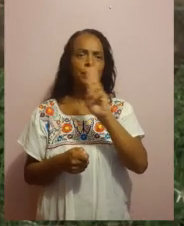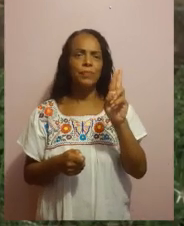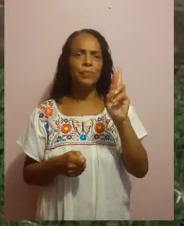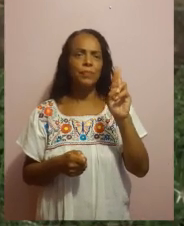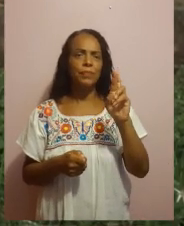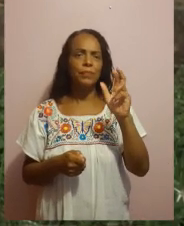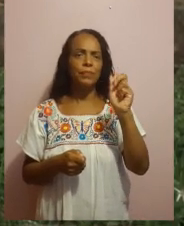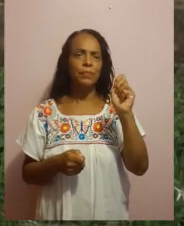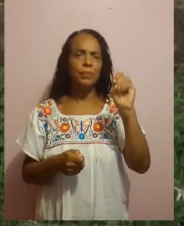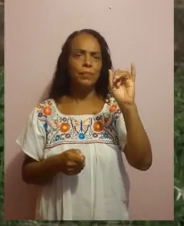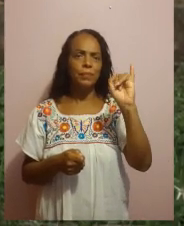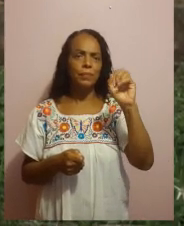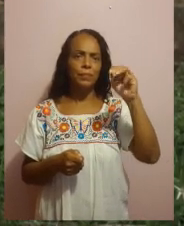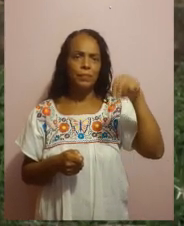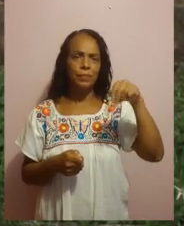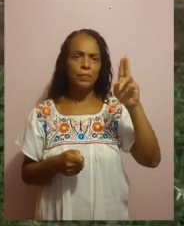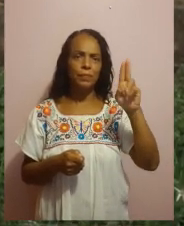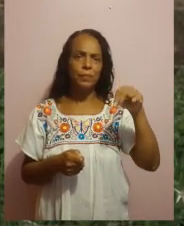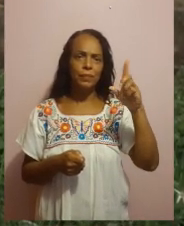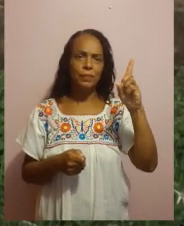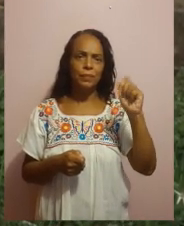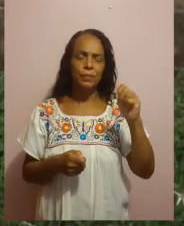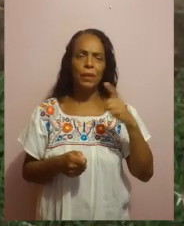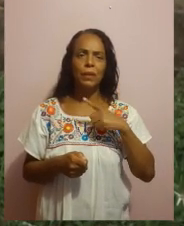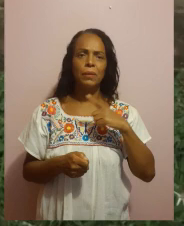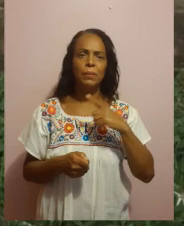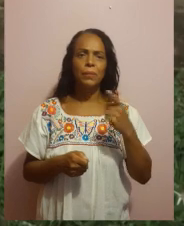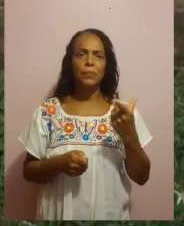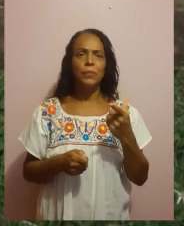Feitosa. Eles então se casaram,